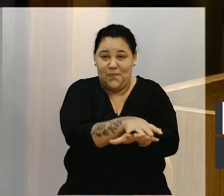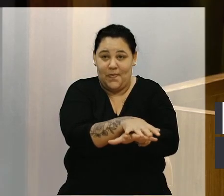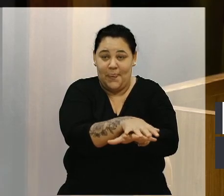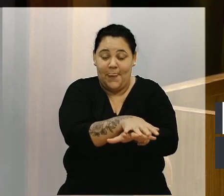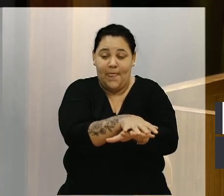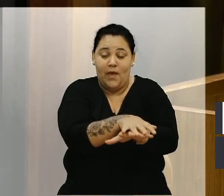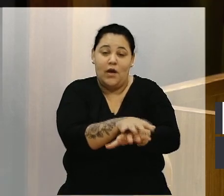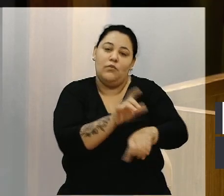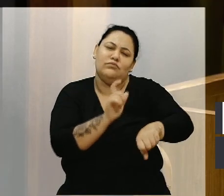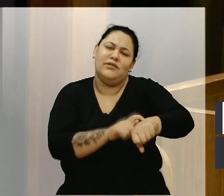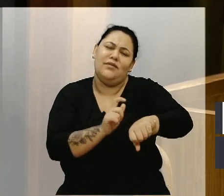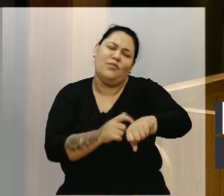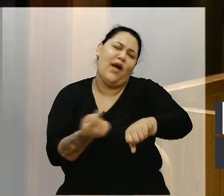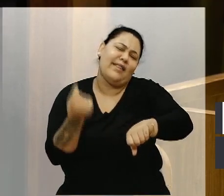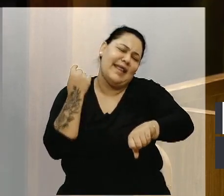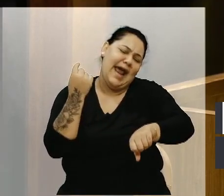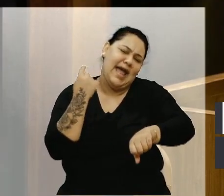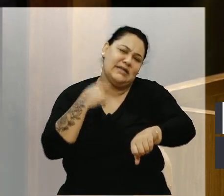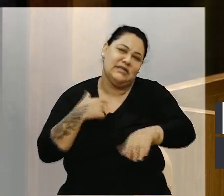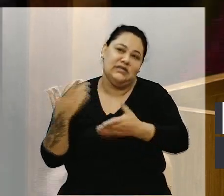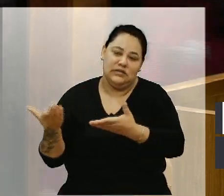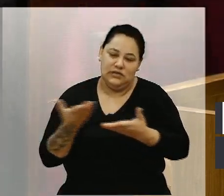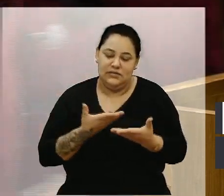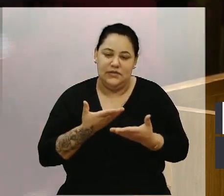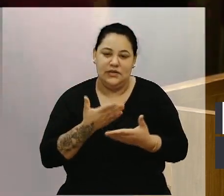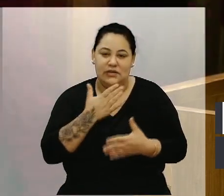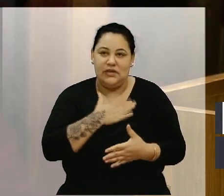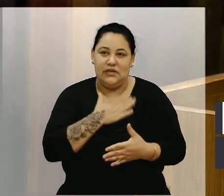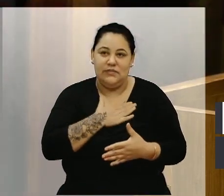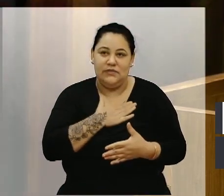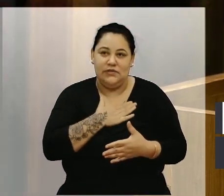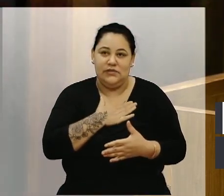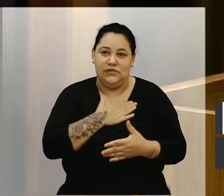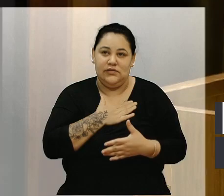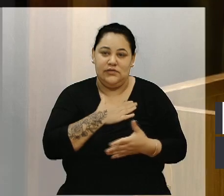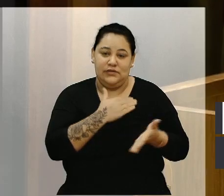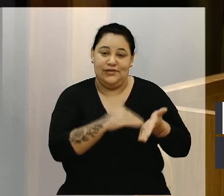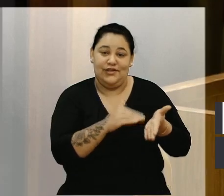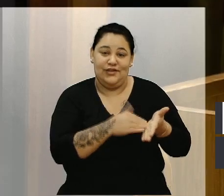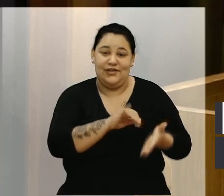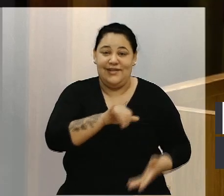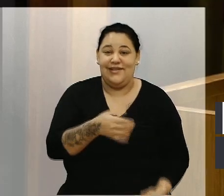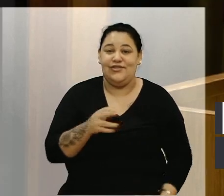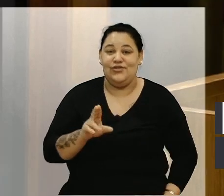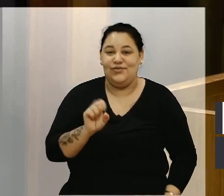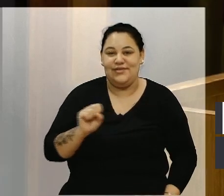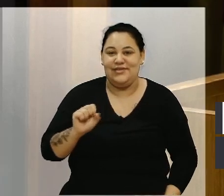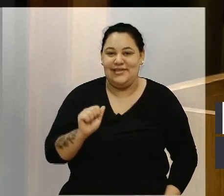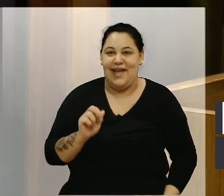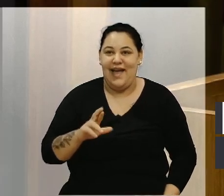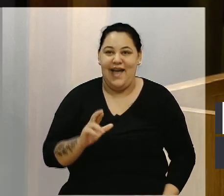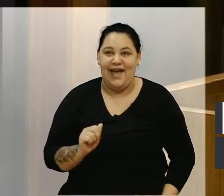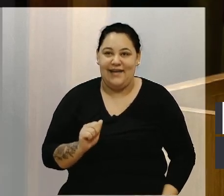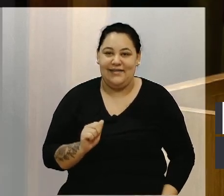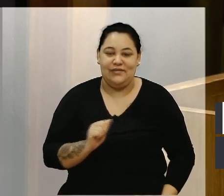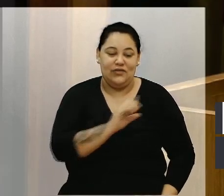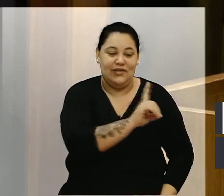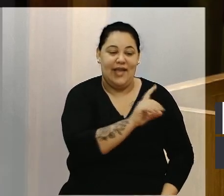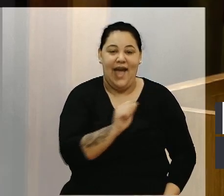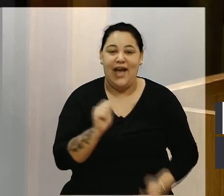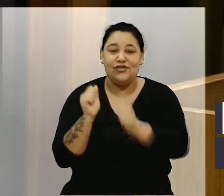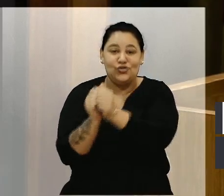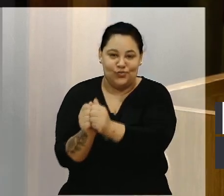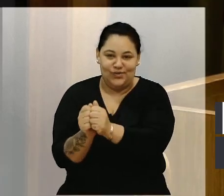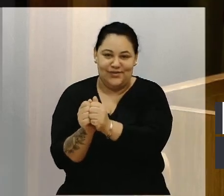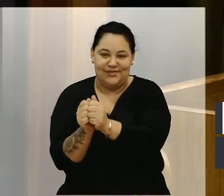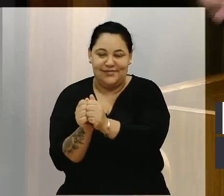tempo atrás, eu recebi do meu gabinete a Jussara, do TA Juntos, né? Que foi